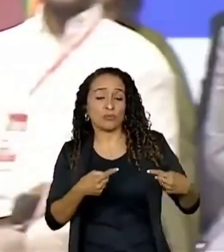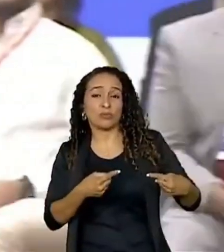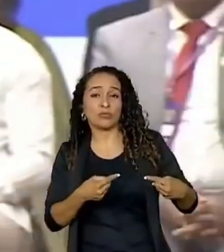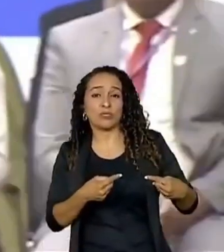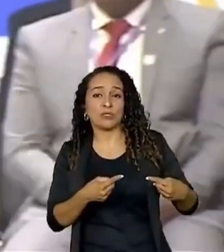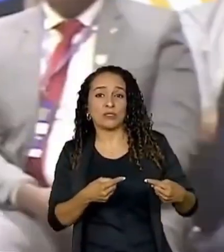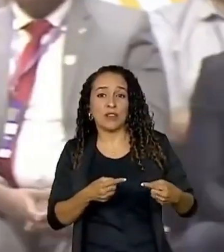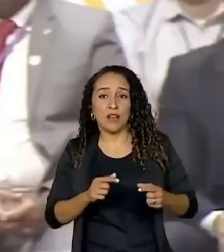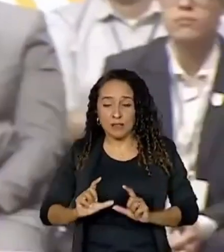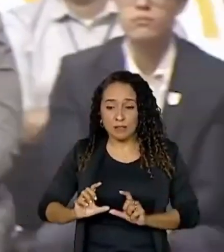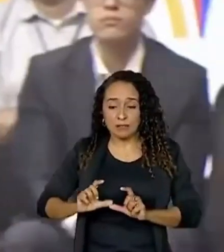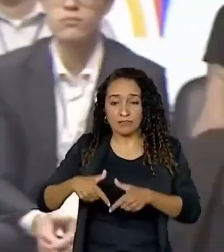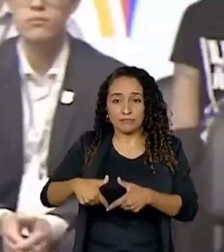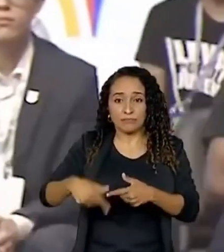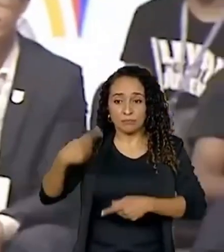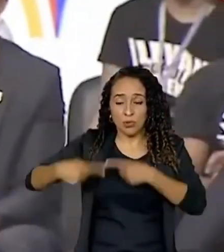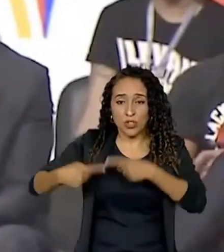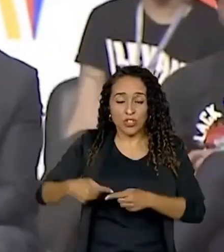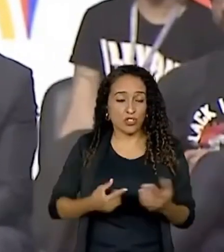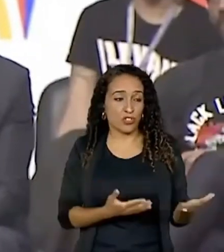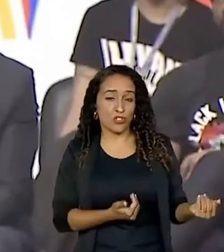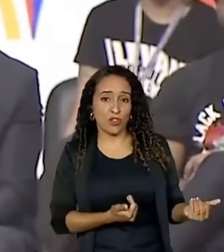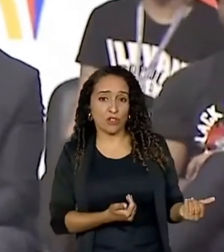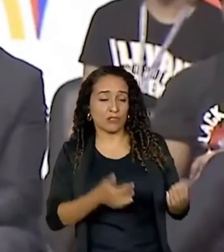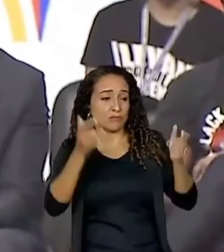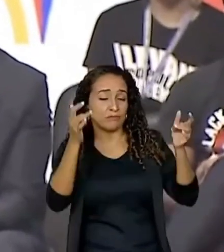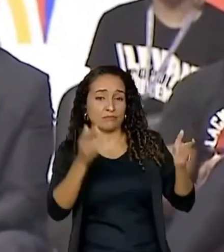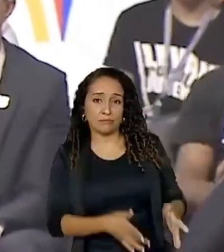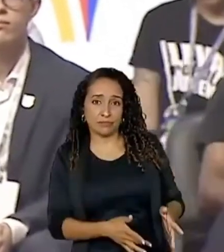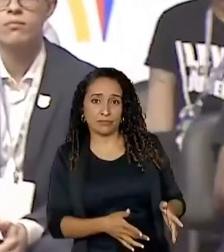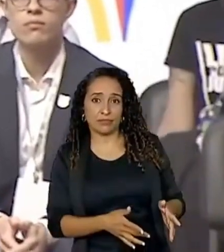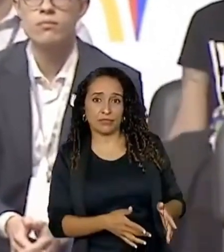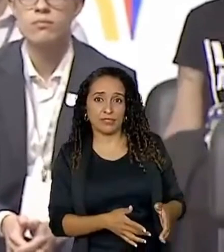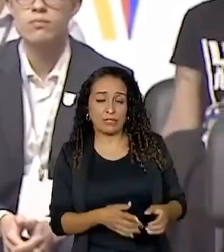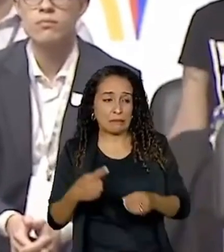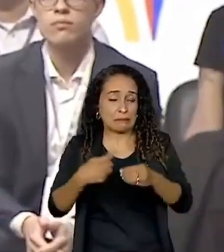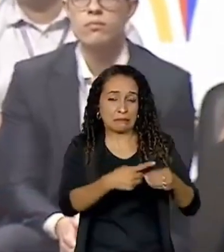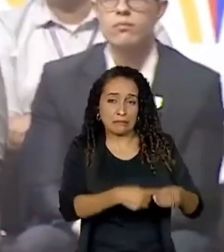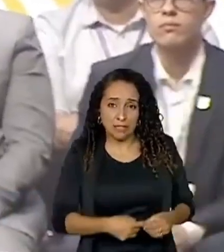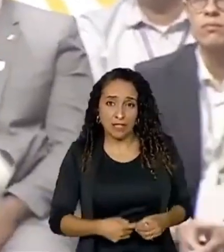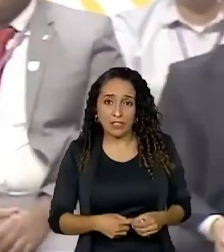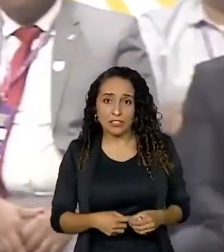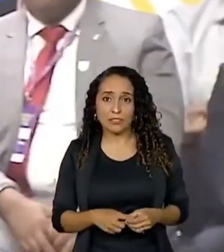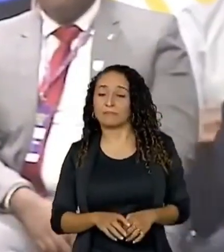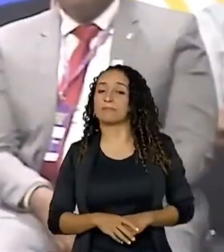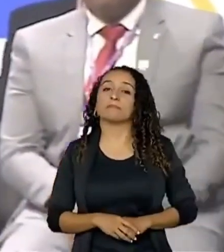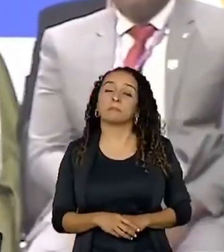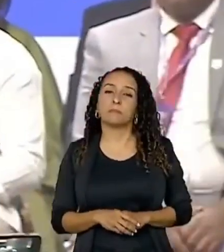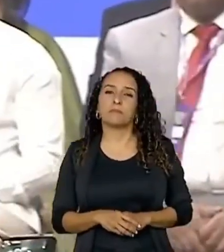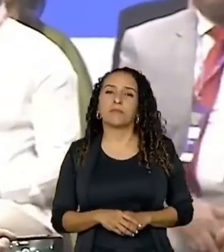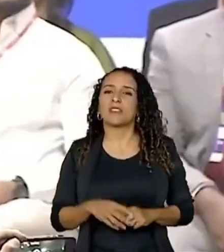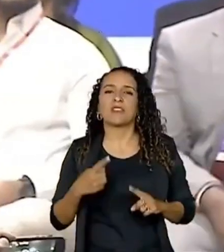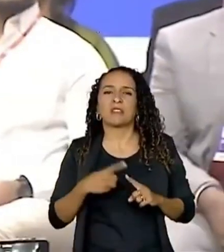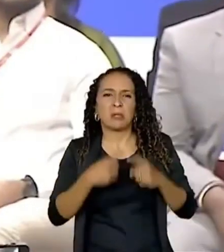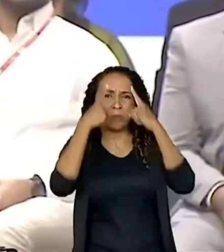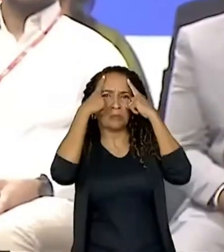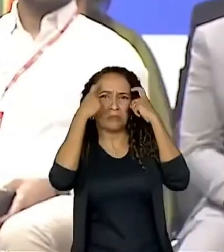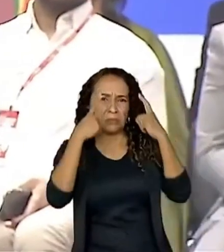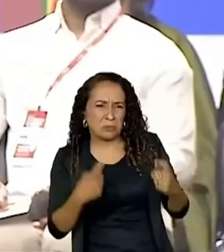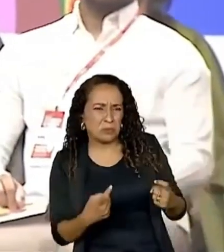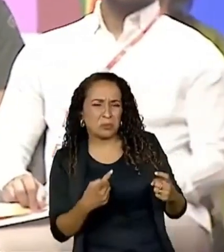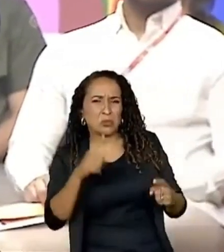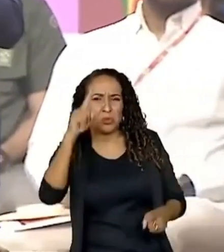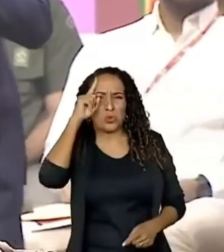formação política dessa juventude que está abandonada na periferia, sendo violentada todo